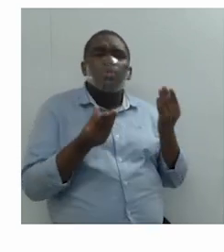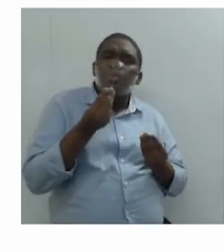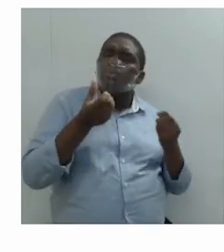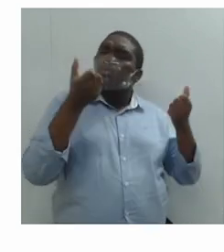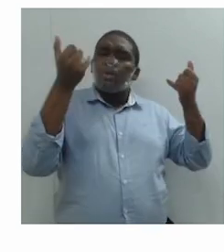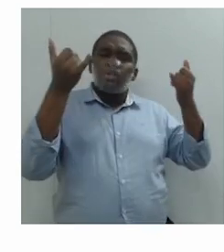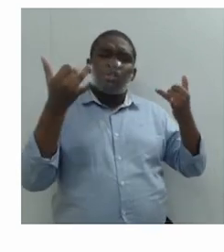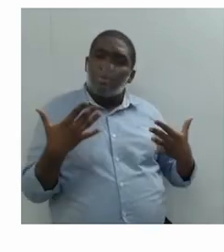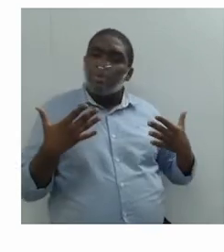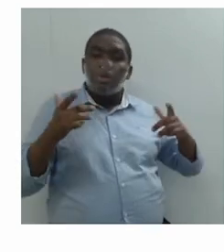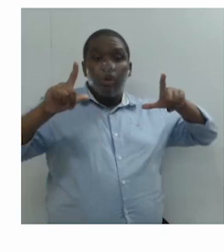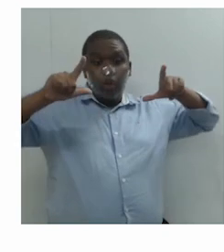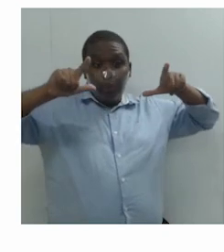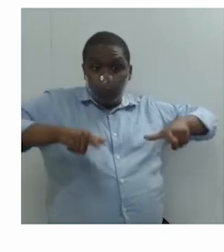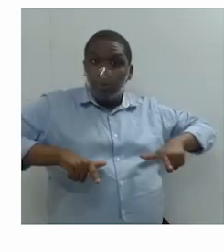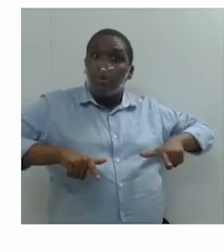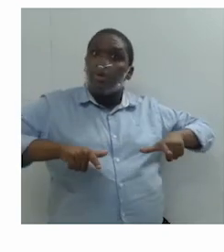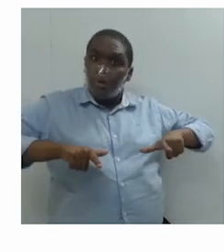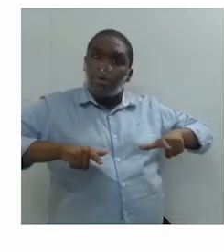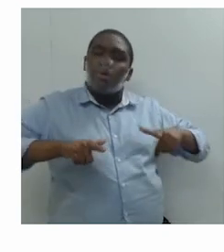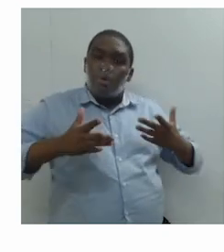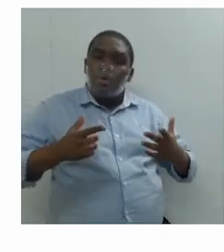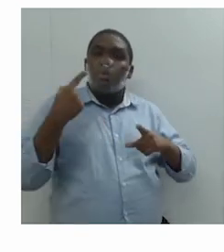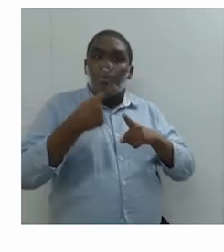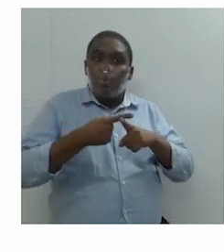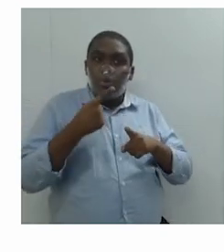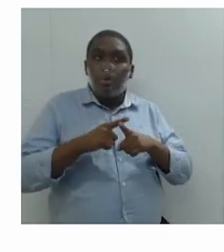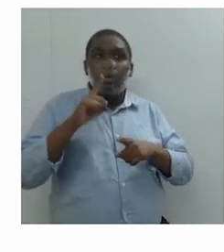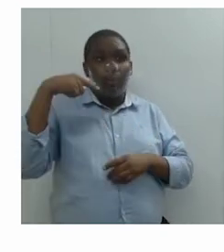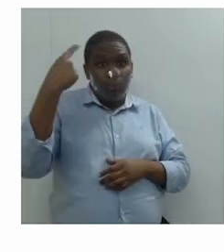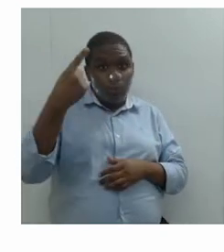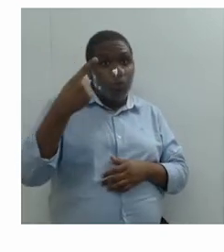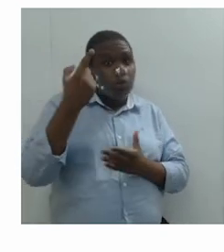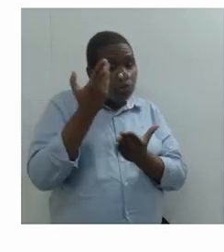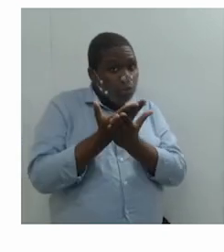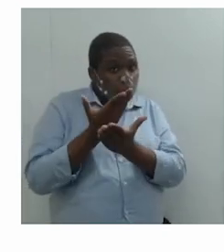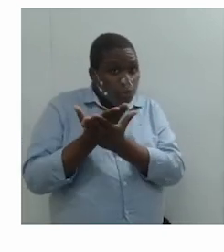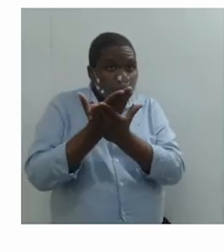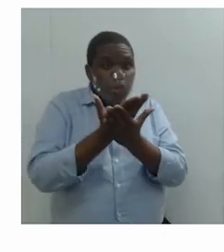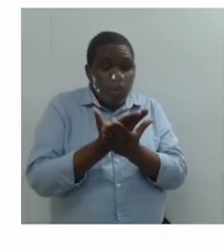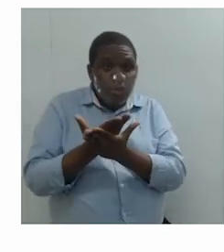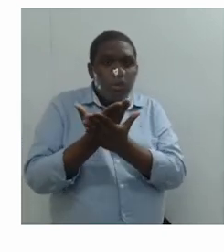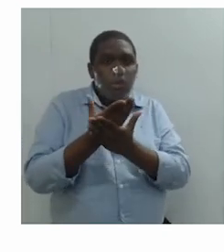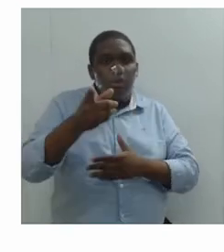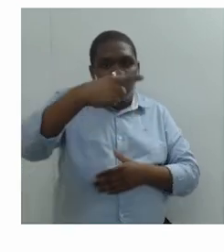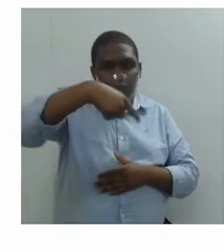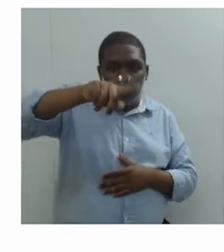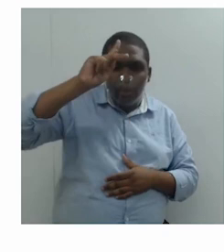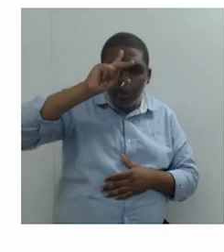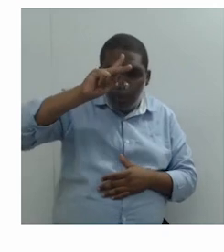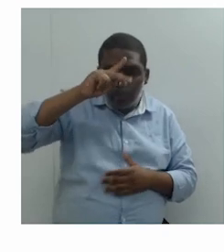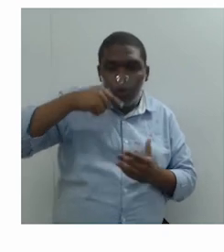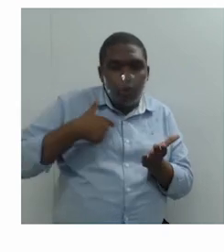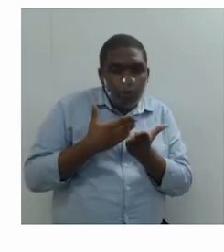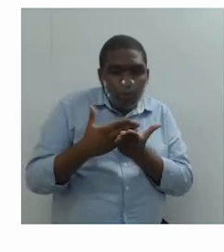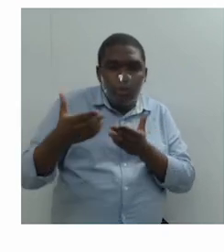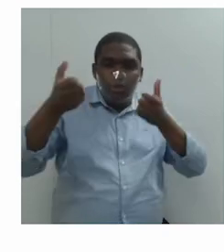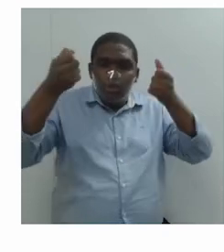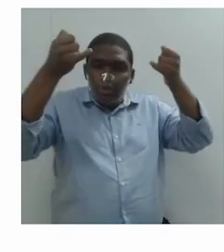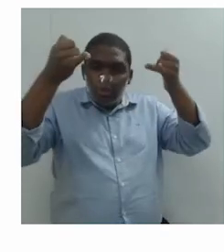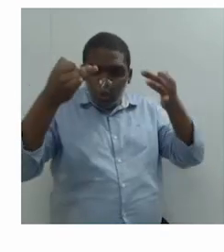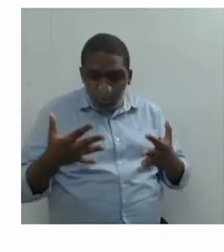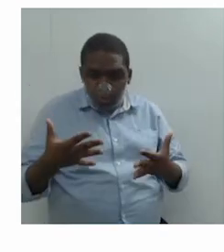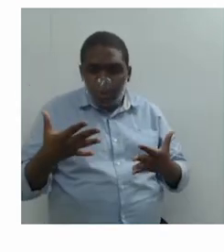mas não vou falar agora porque será a nossa próxima aula. Lembram quando eu comecei a falar de paisagem e eu